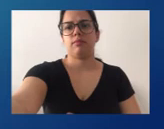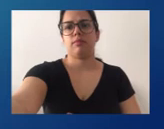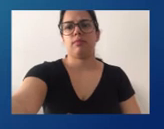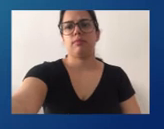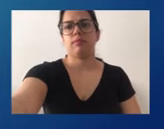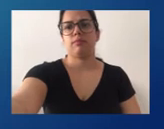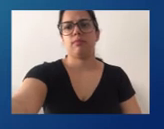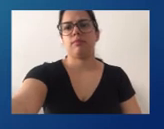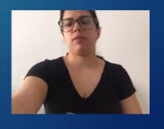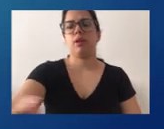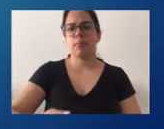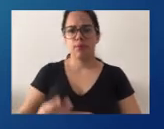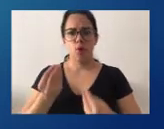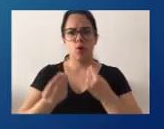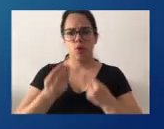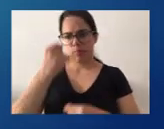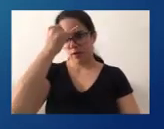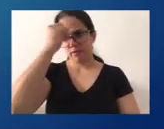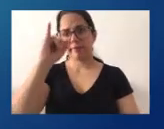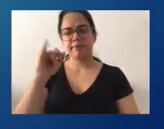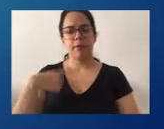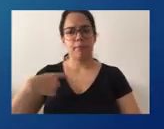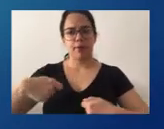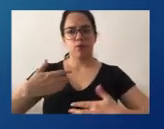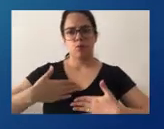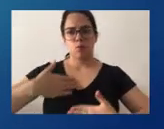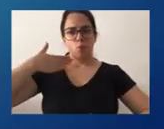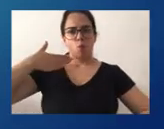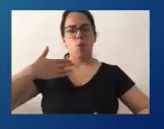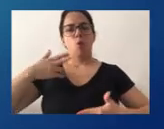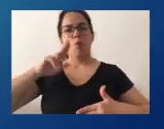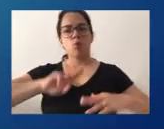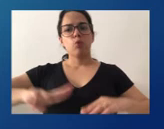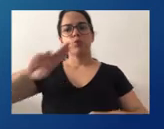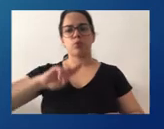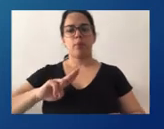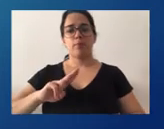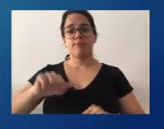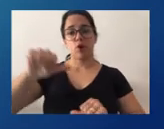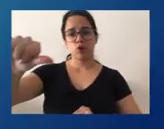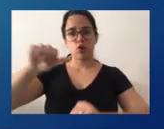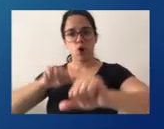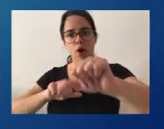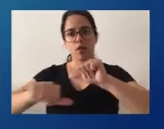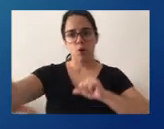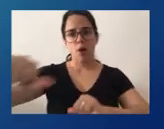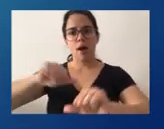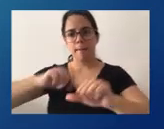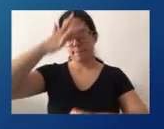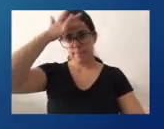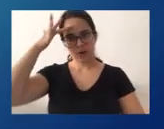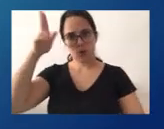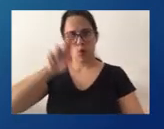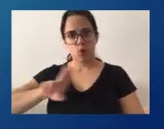Bem, as medidas preventivas seriam cuidados com a postura, usar os equipamentos, o revezamento dos funcionários que usam esses equipamentos,